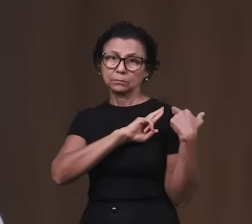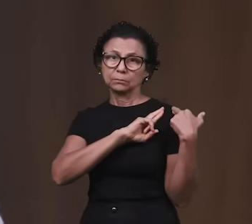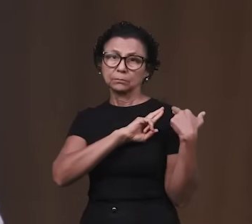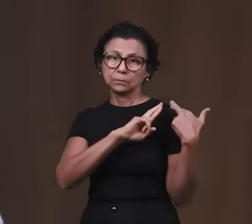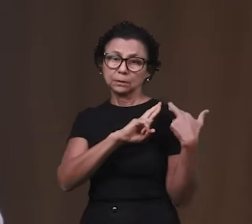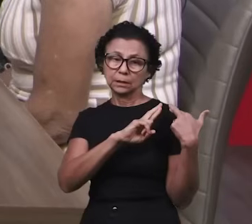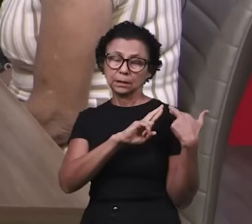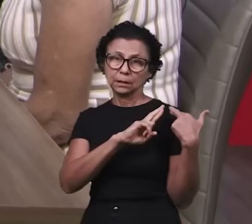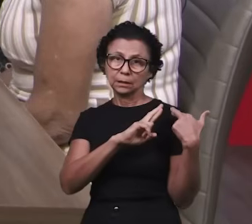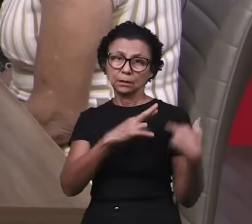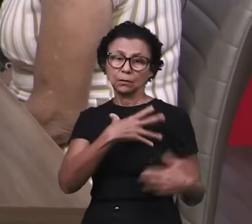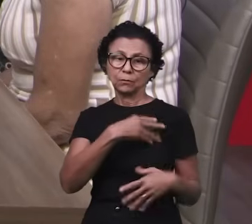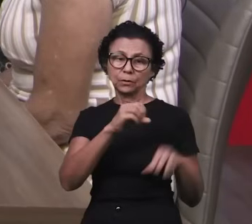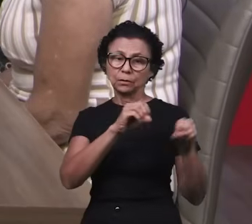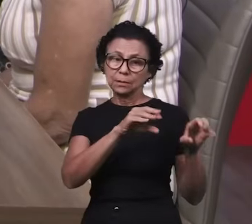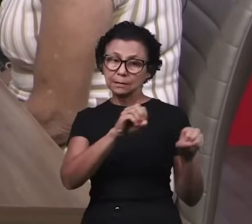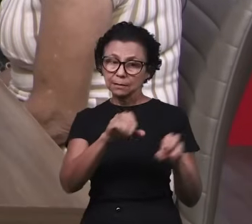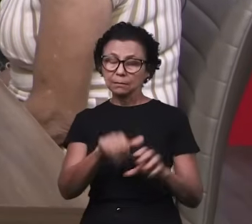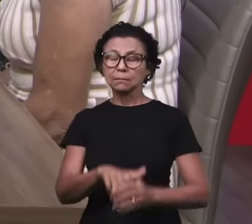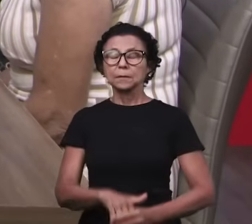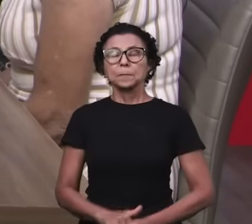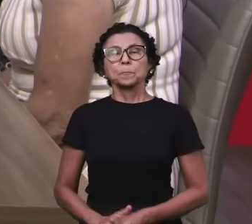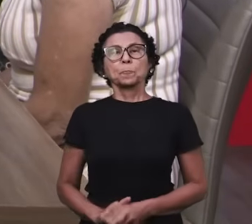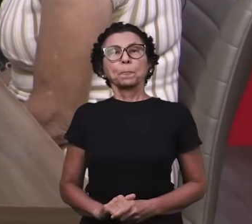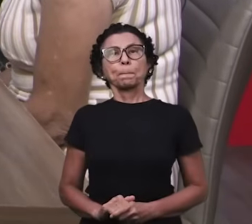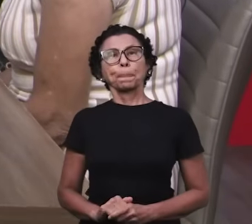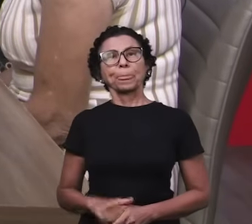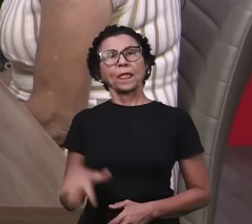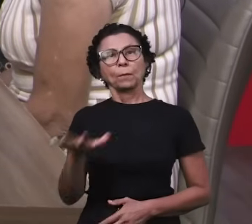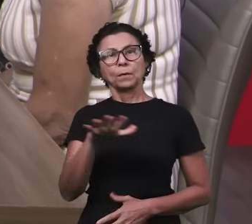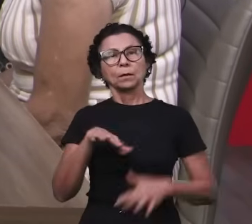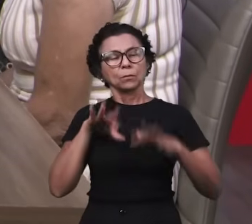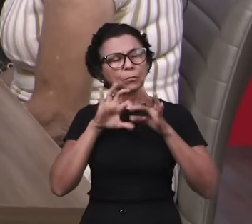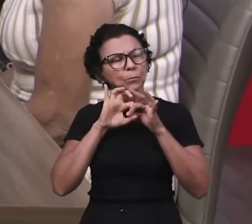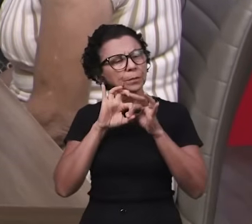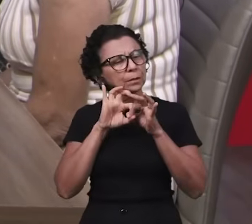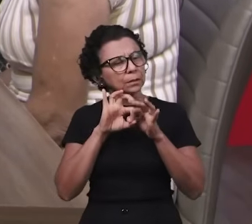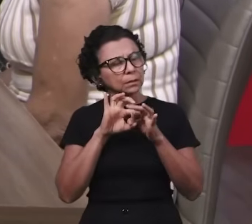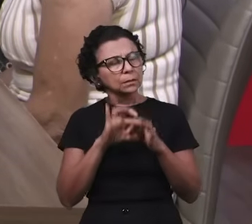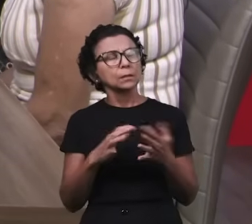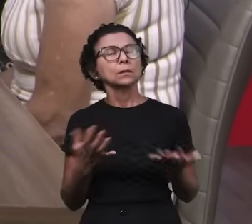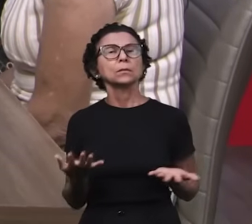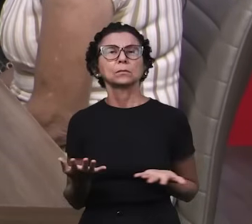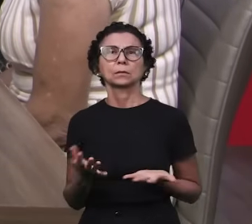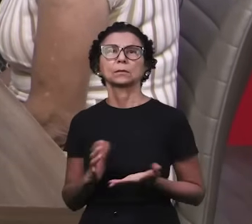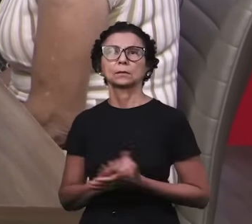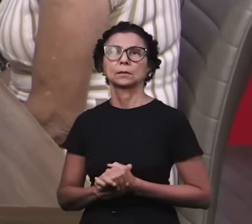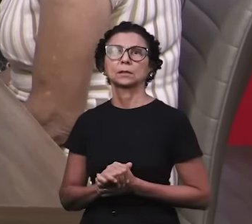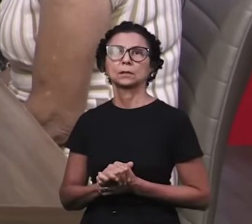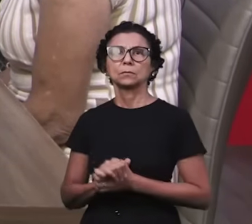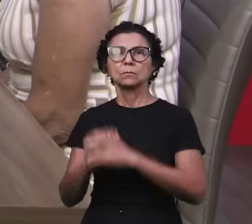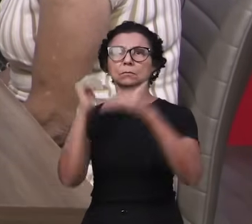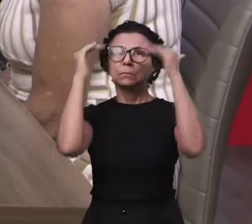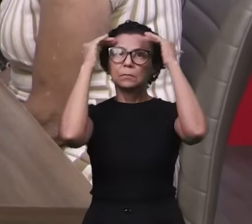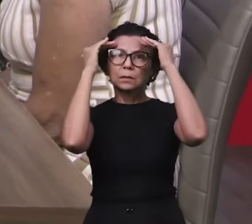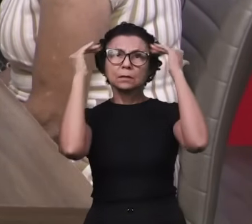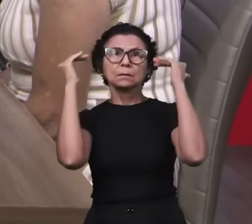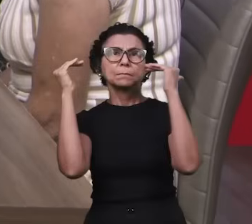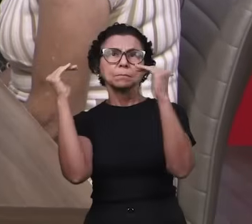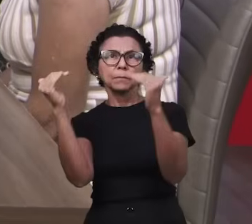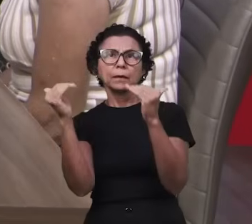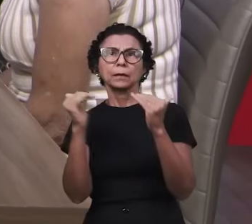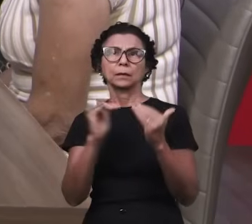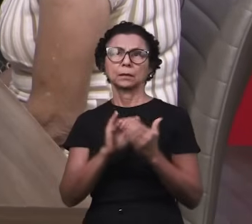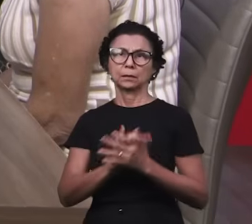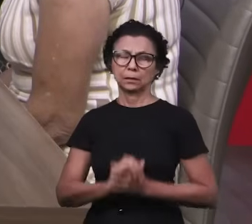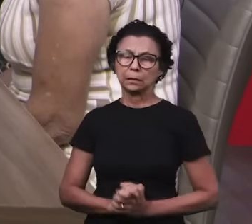Criar um ambiente de vínculo, né, pastor? Um ambiente de união, de comunhão, entendeu? Um ambiente de respeito um para com o outro, cada um